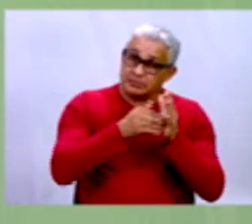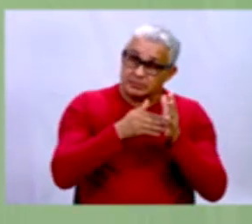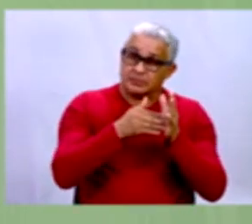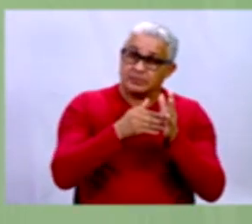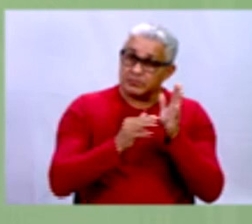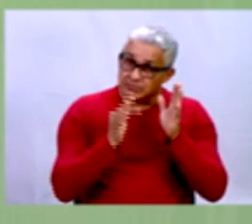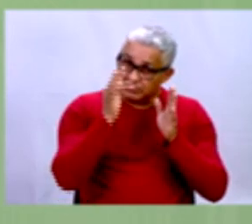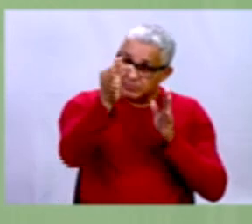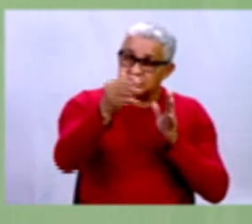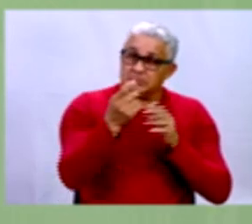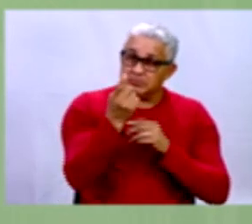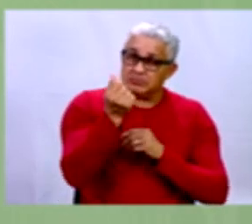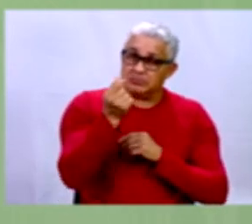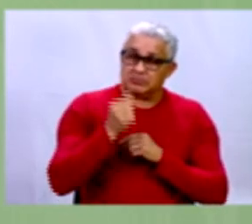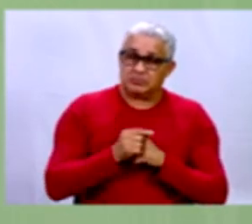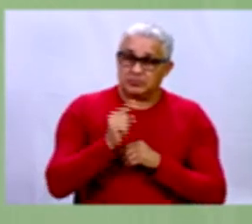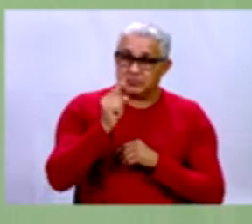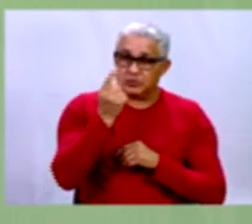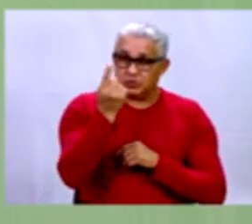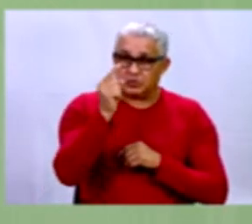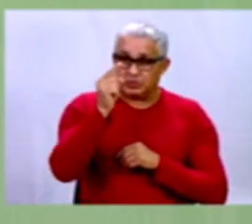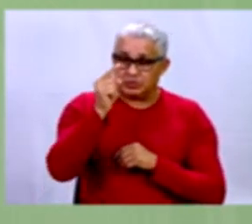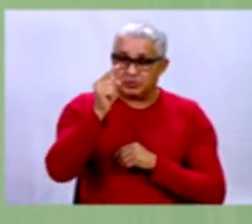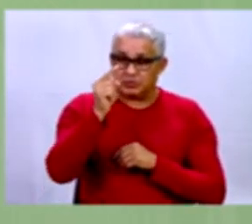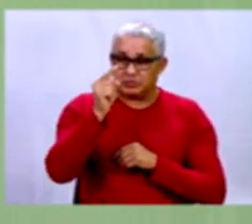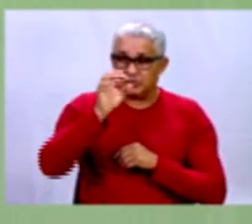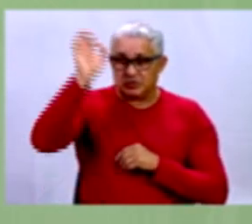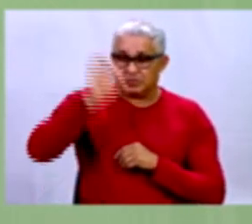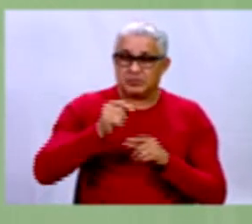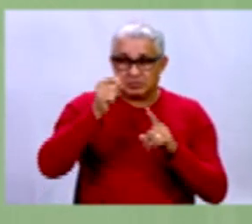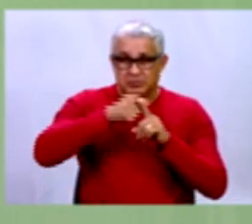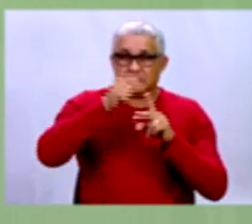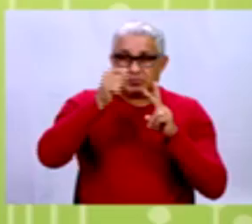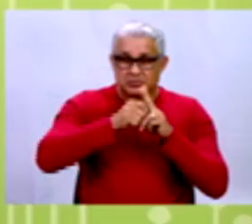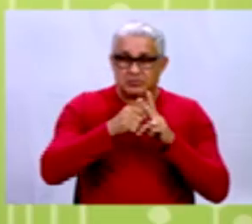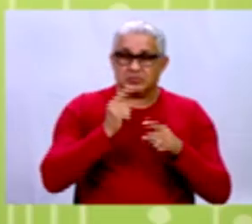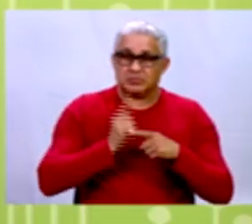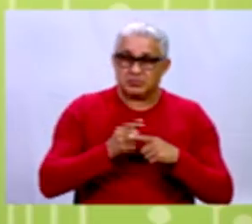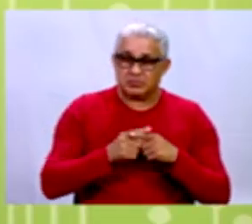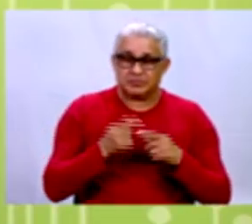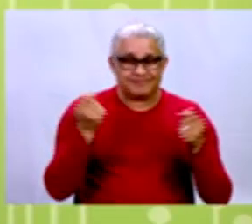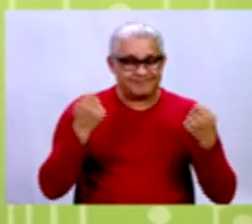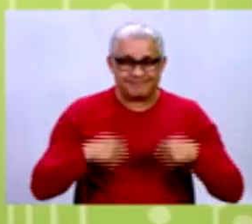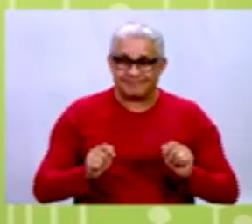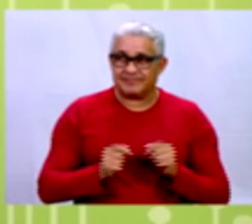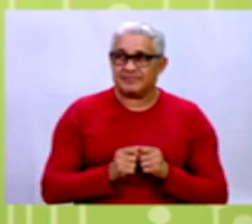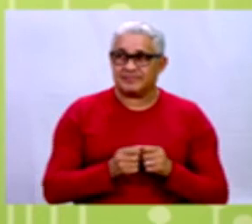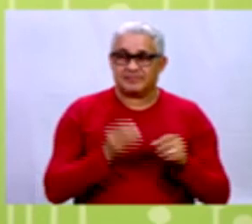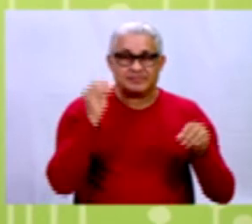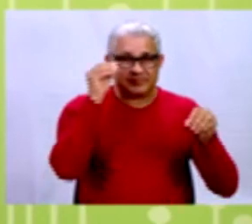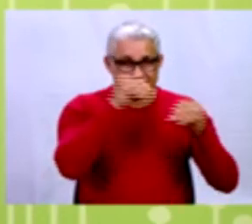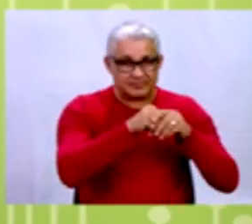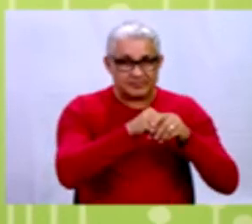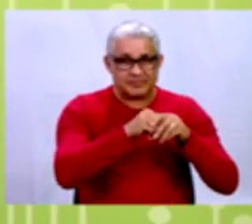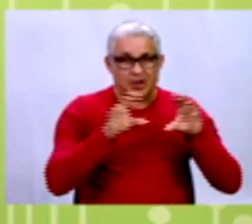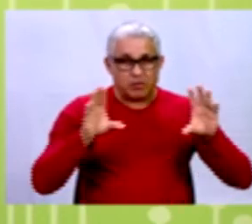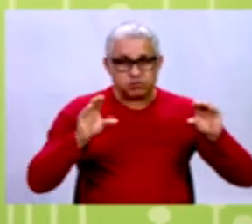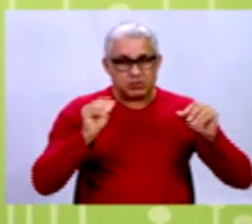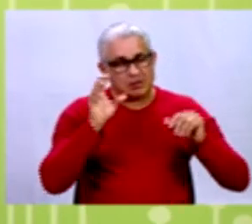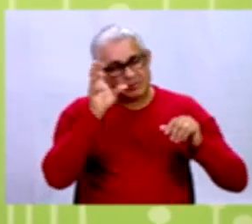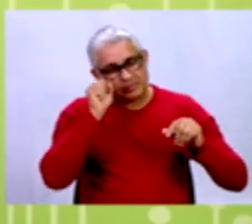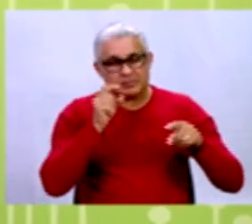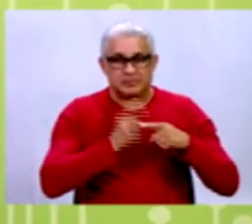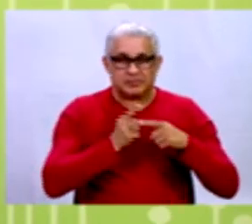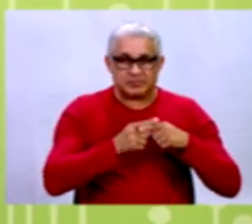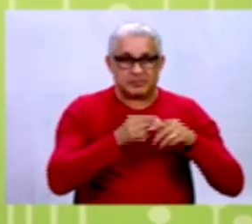valor depositado renderá 1% ao mês, por quê? Porque eu já falei para vocês que não tem necessidade da gente colocar o dinheiro no colchão, já que vai guardar, guarda